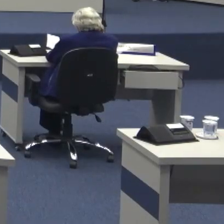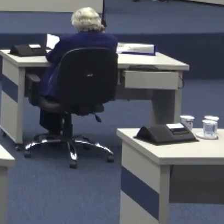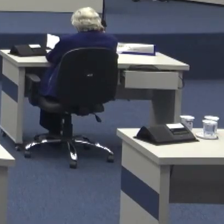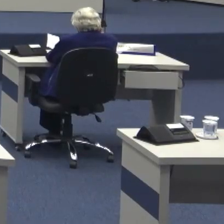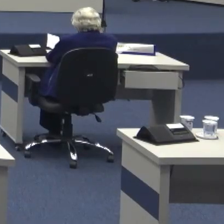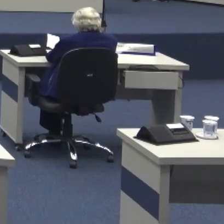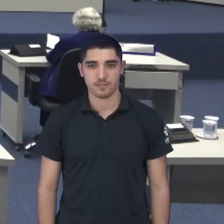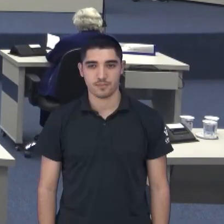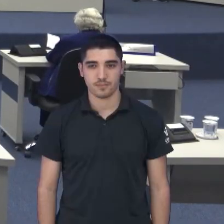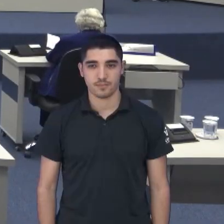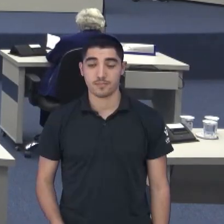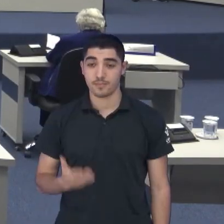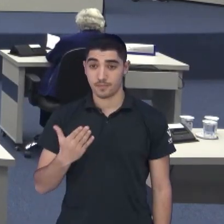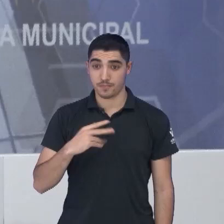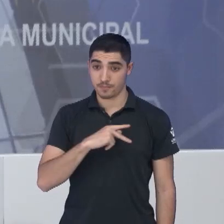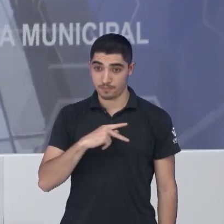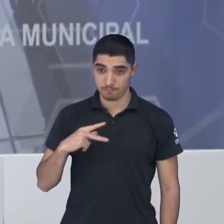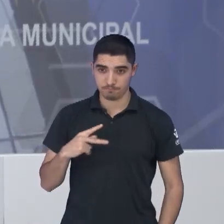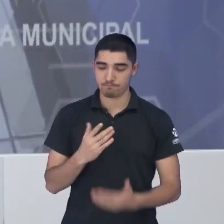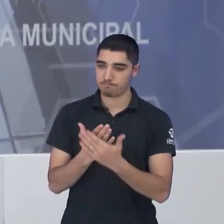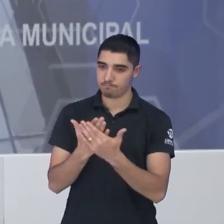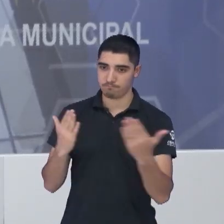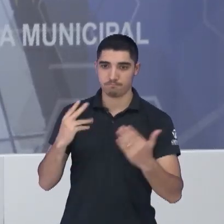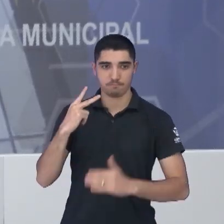Senhor presidente, senhores vereadores,